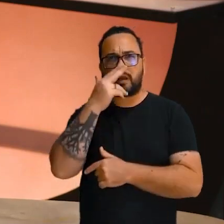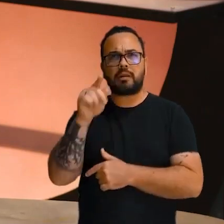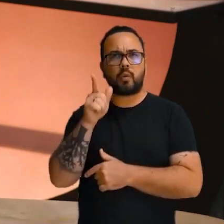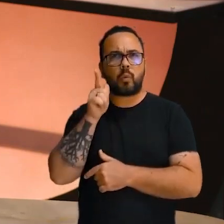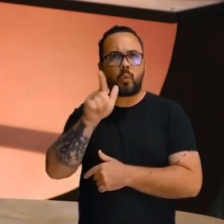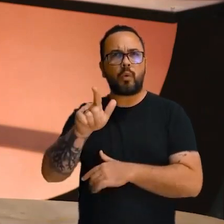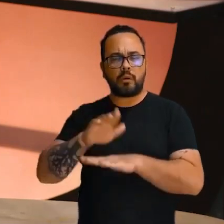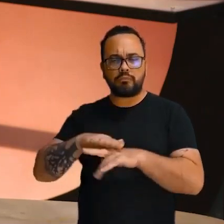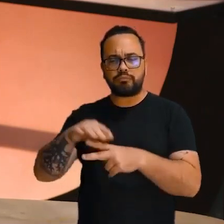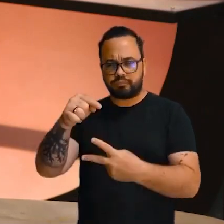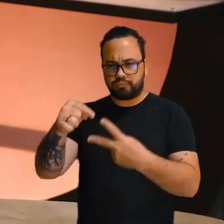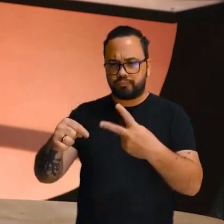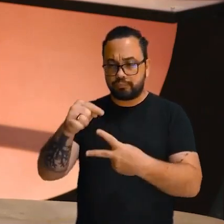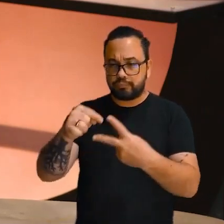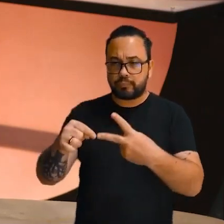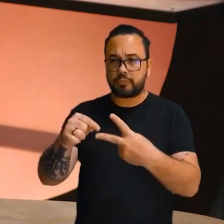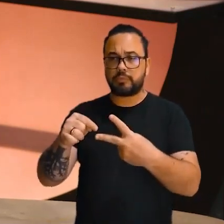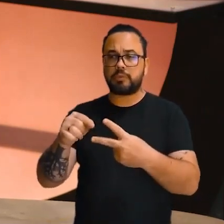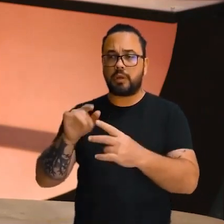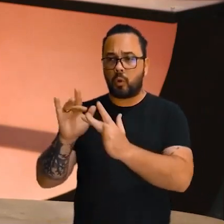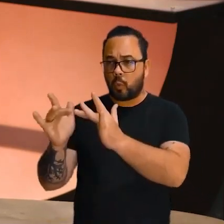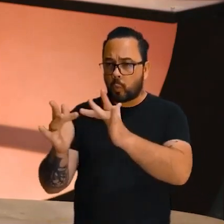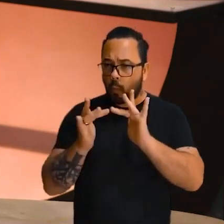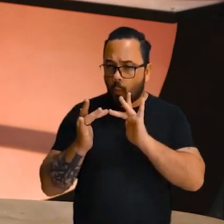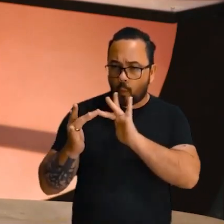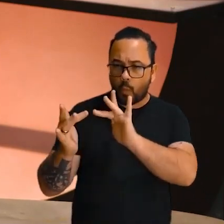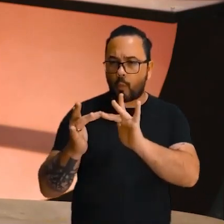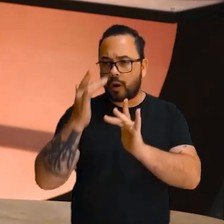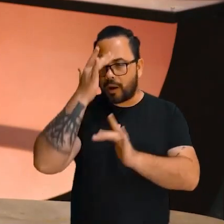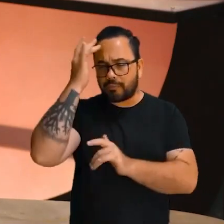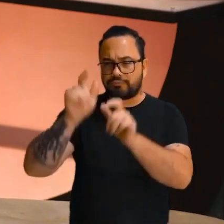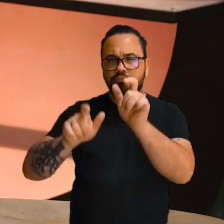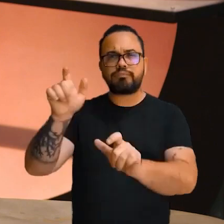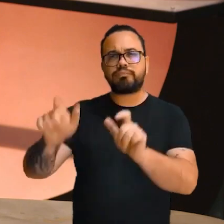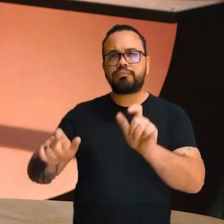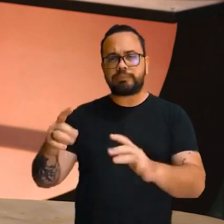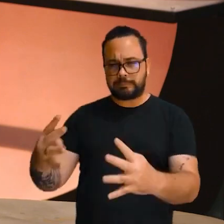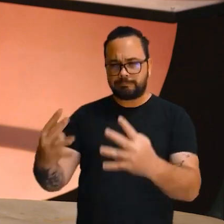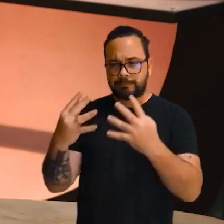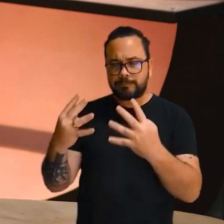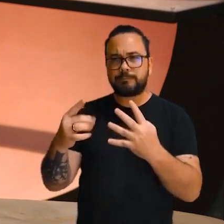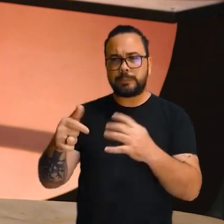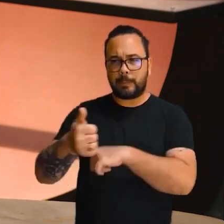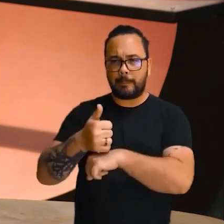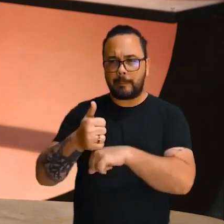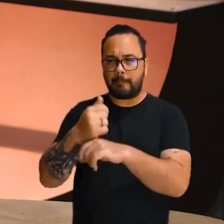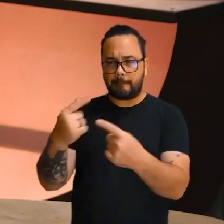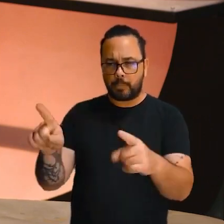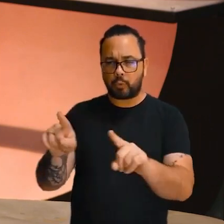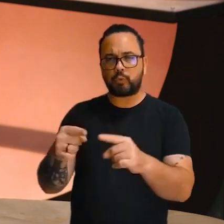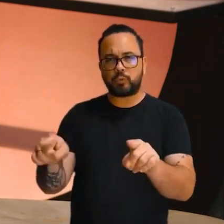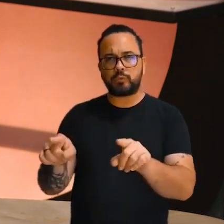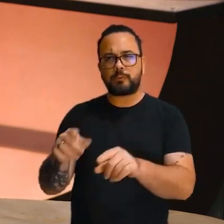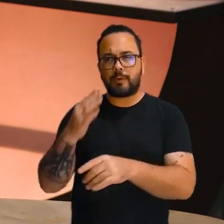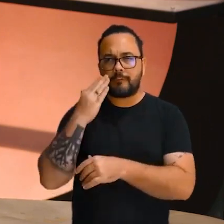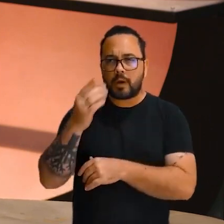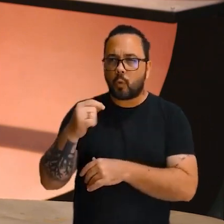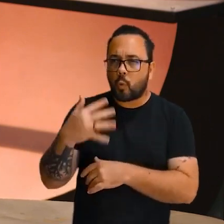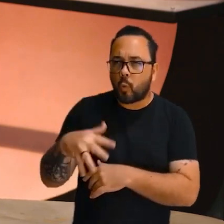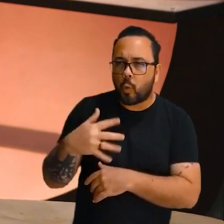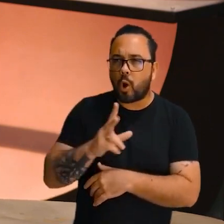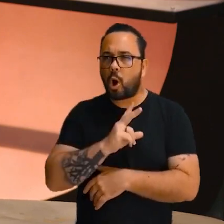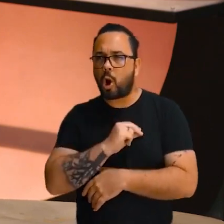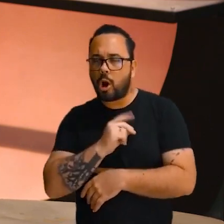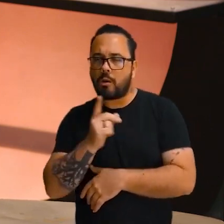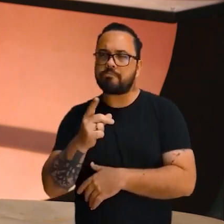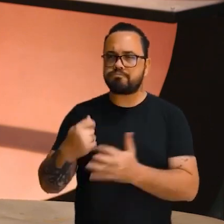essas duas coisas. Você consegue se comunicar muito profundamente com um especialista da música, que te vê tocar e fala, uou,